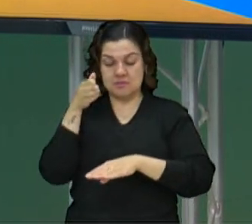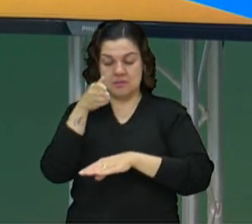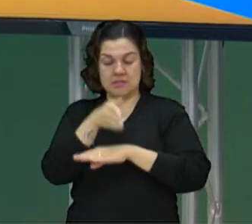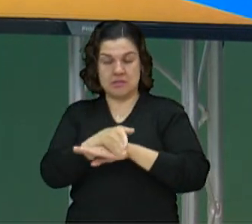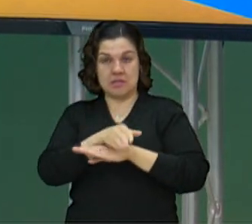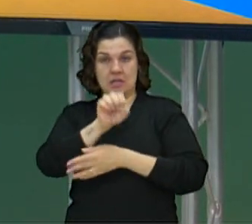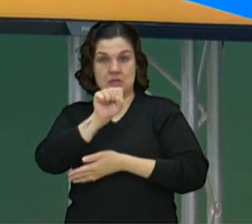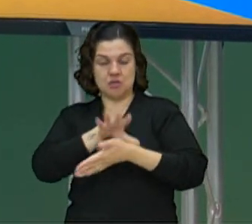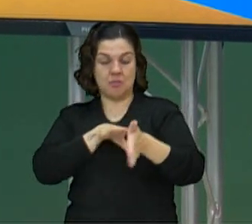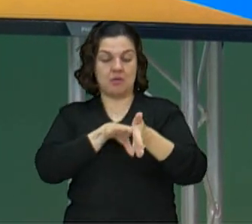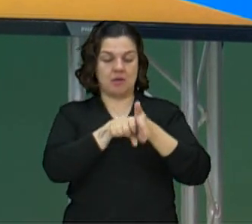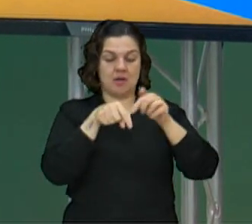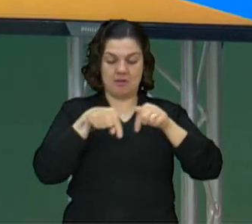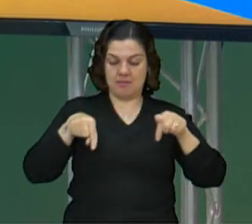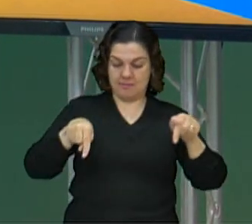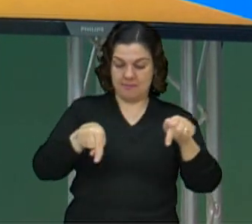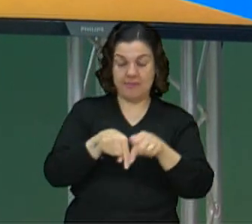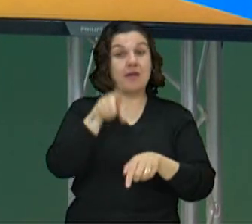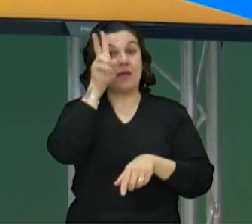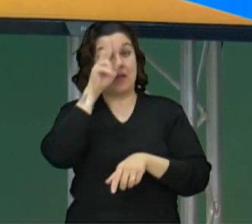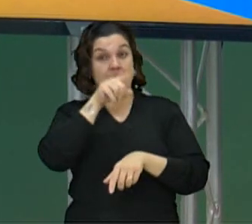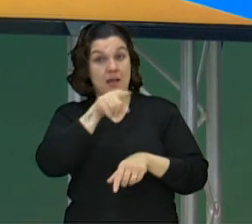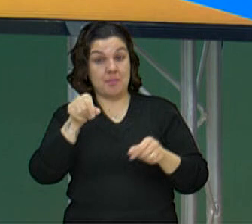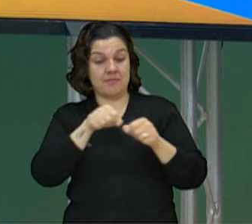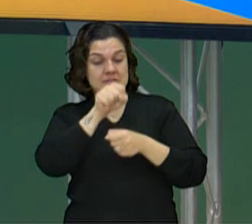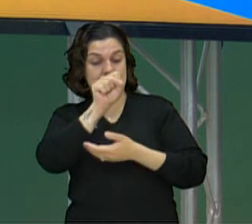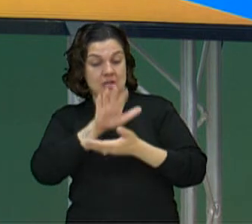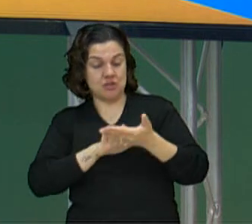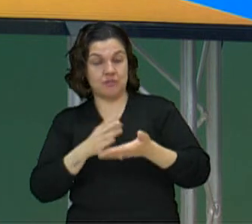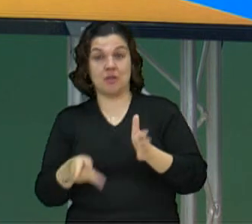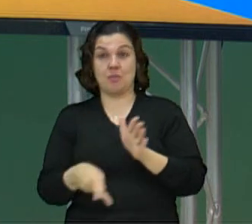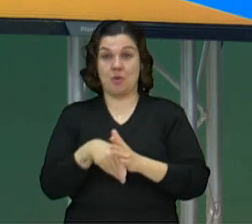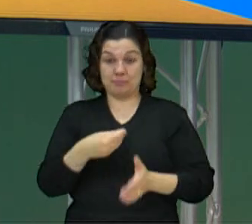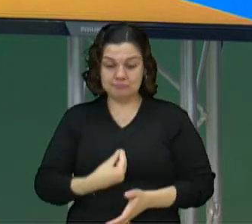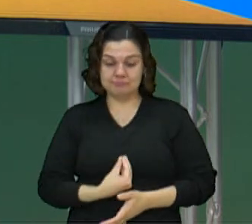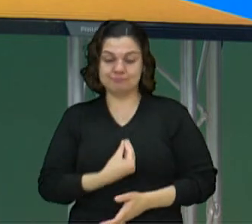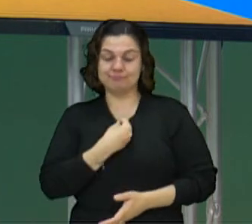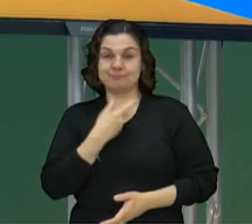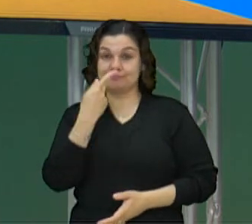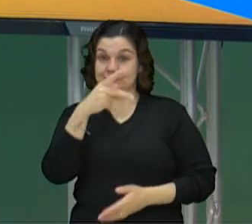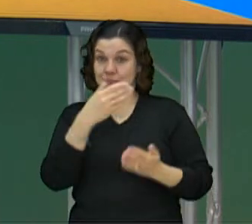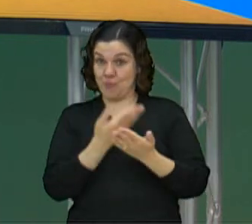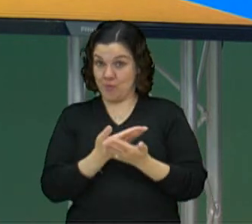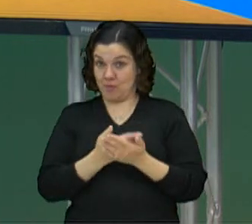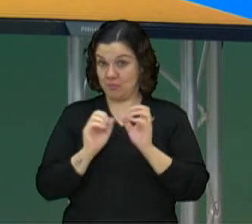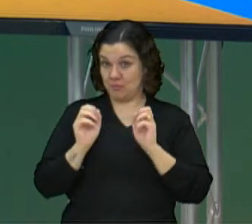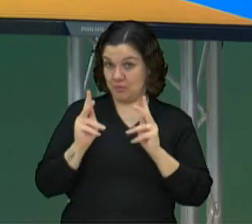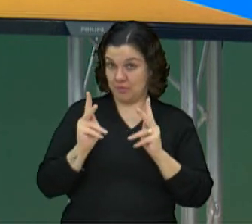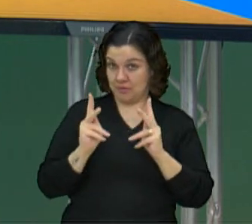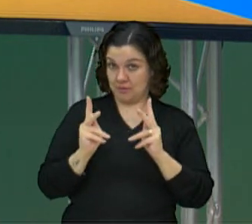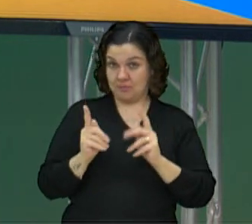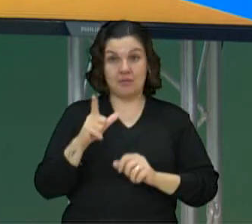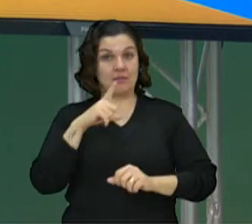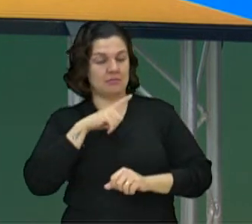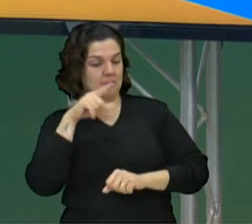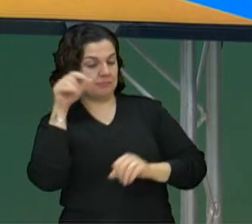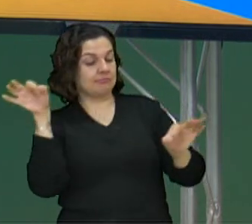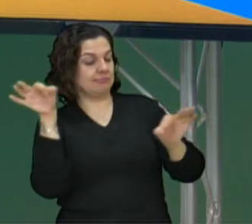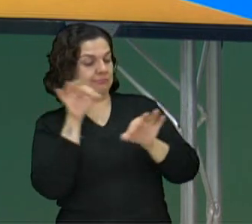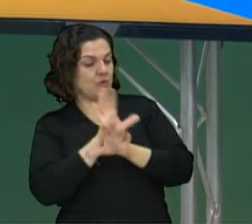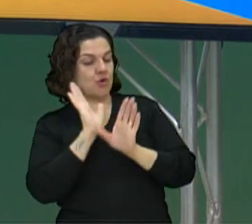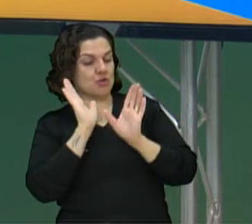suas atividades pelo Classroom, lembre-se de fazer a sua atividade para confirmar a sua presença. Tem uma atividade lá